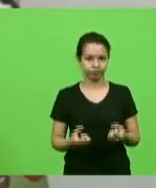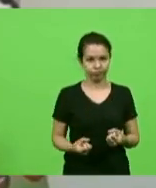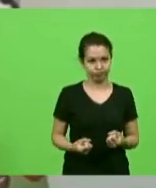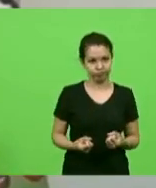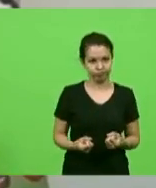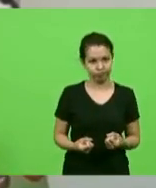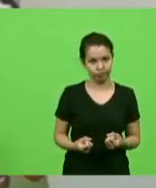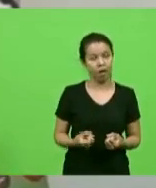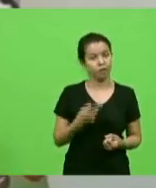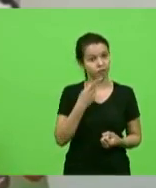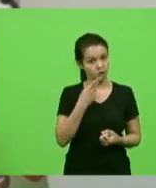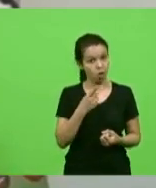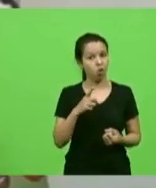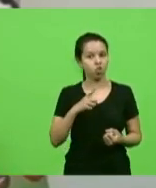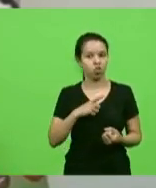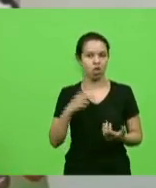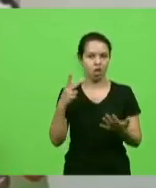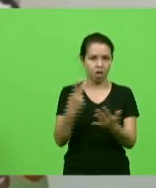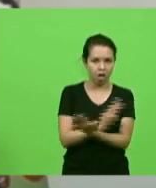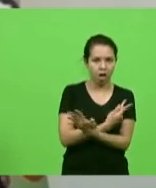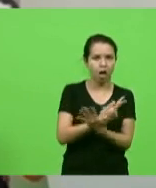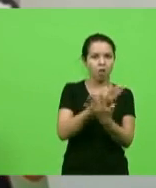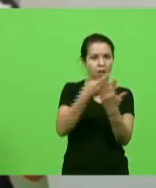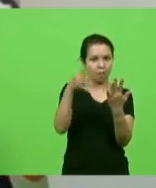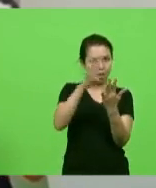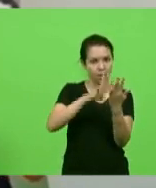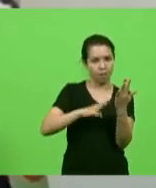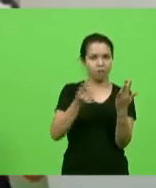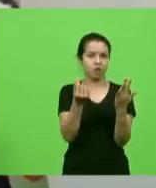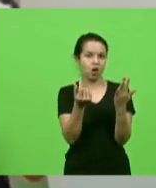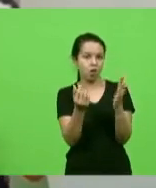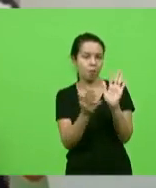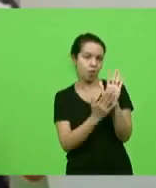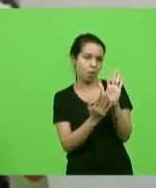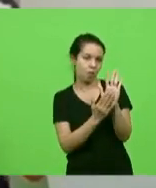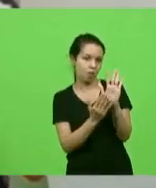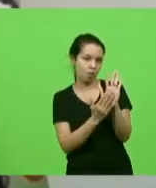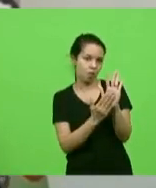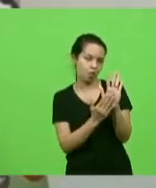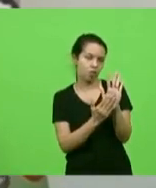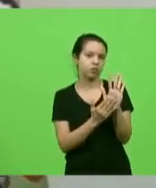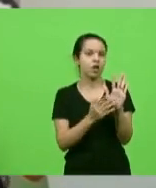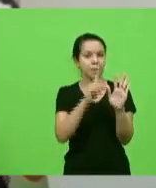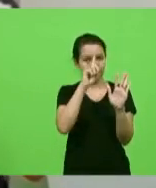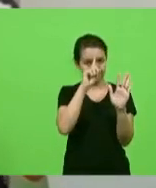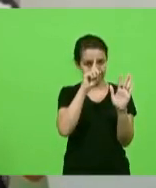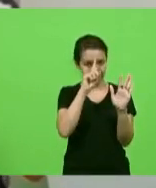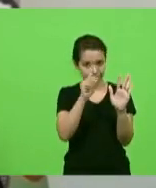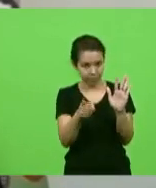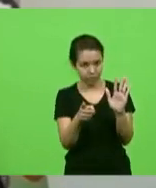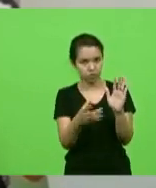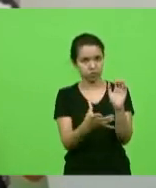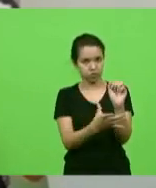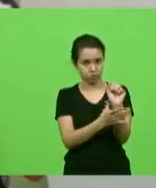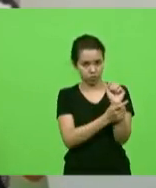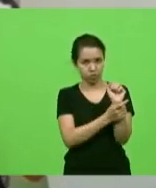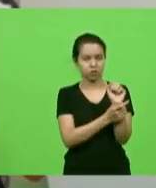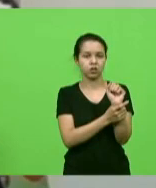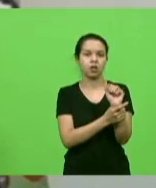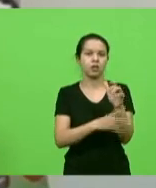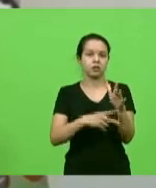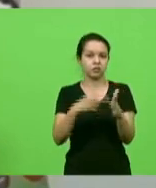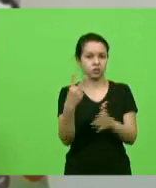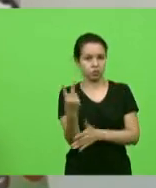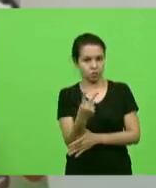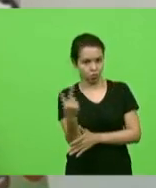ressaltaram que houve erro na planilha referente aos valores das propostas o que ensejou a implantação de Mandato de Segurança pela